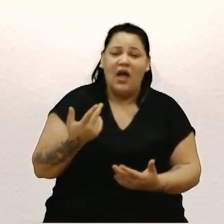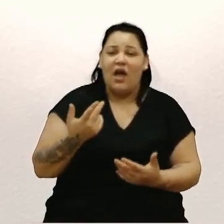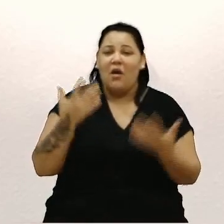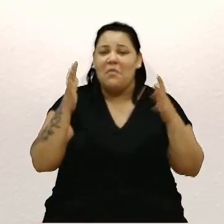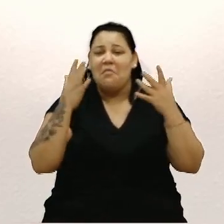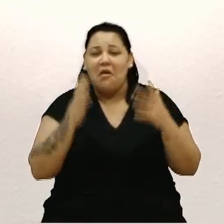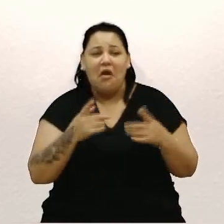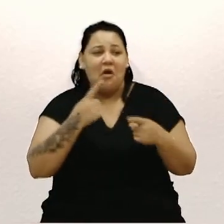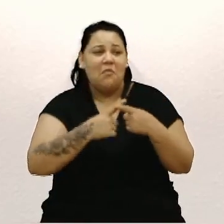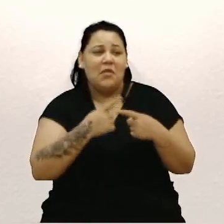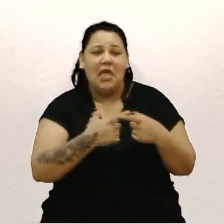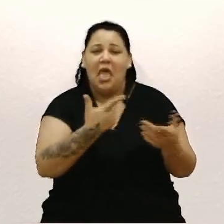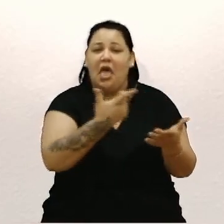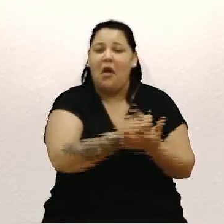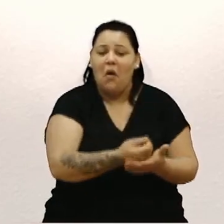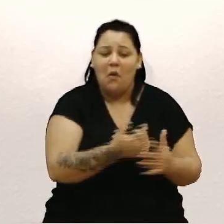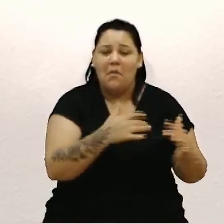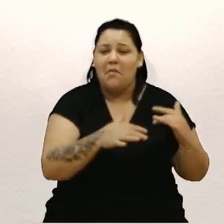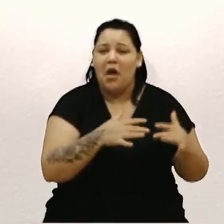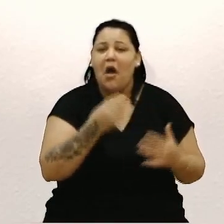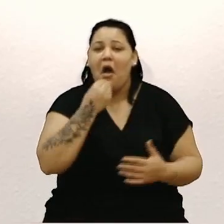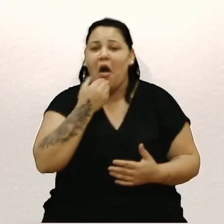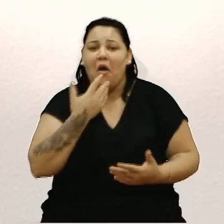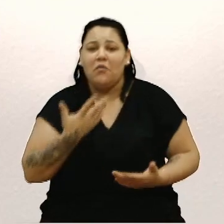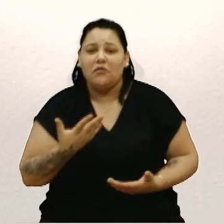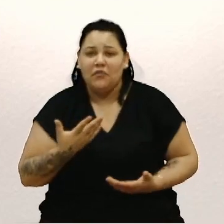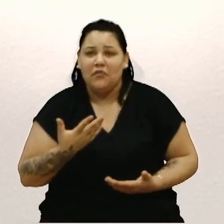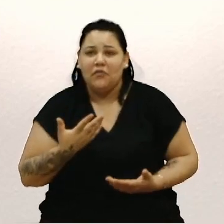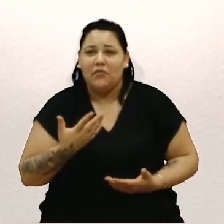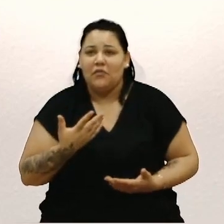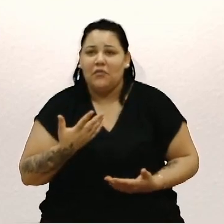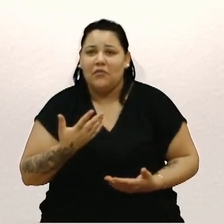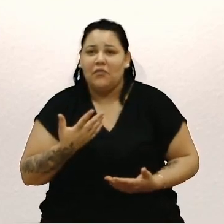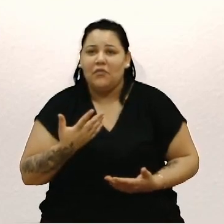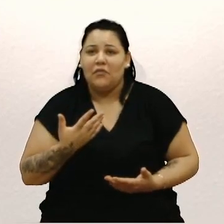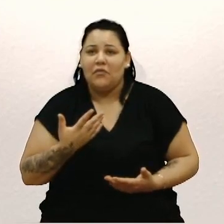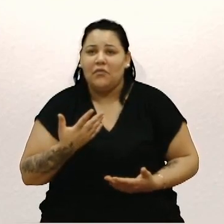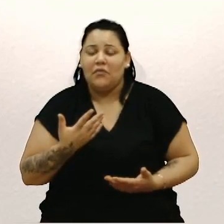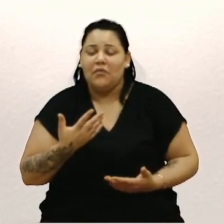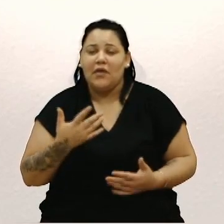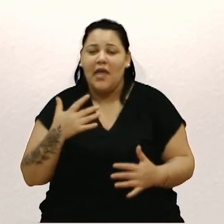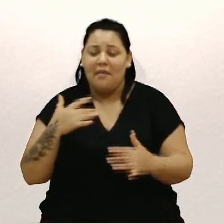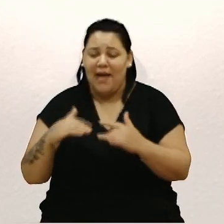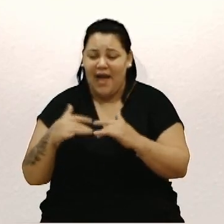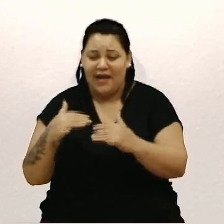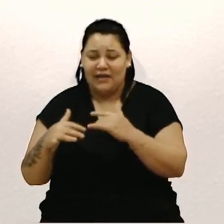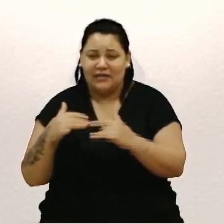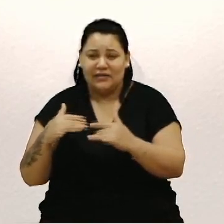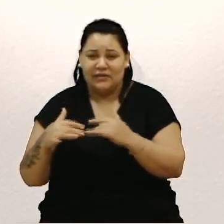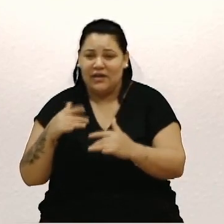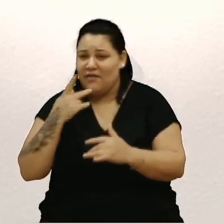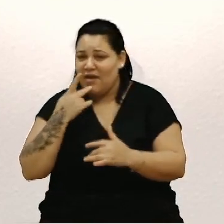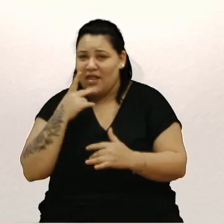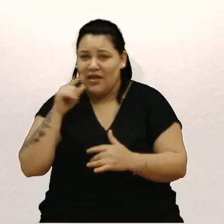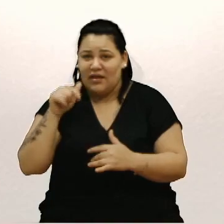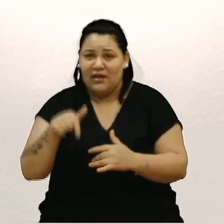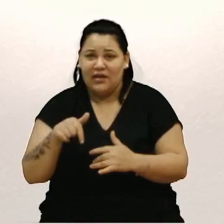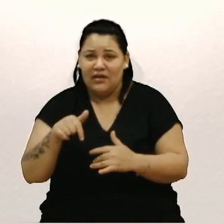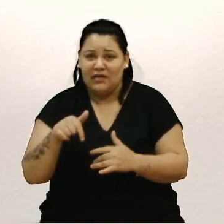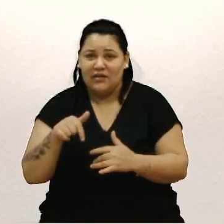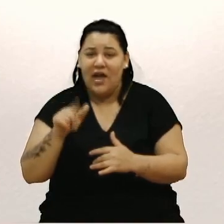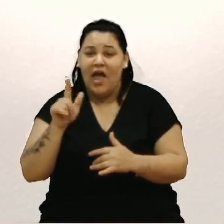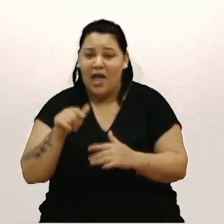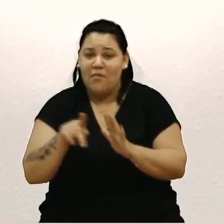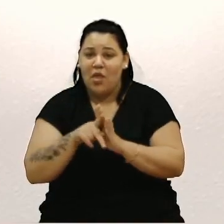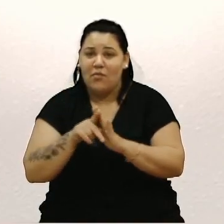claro. E as máquinas, que diga aqui, né, de passagem, são da